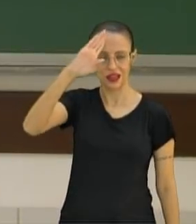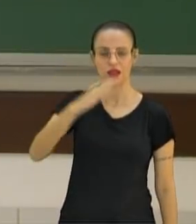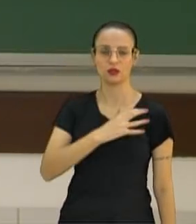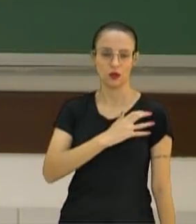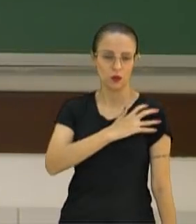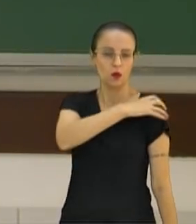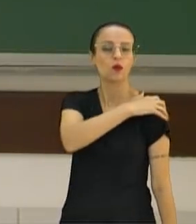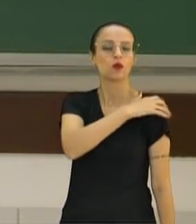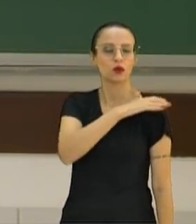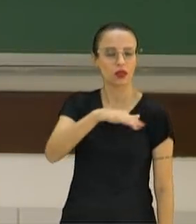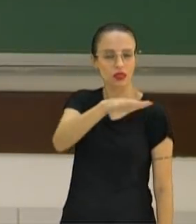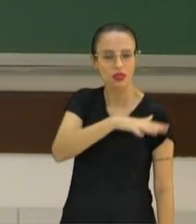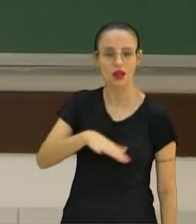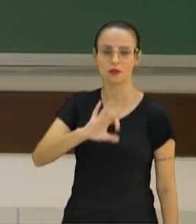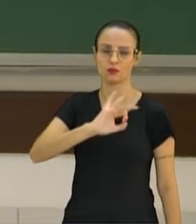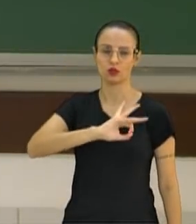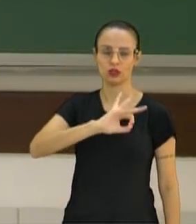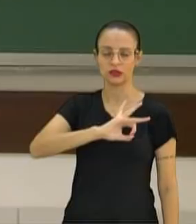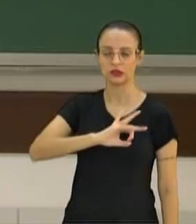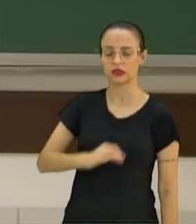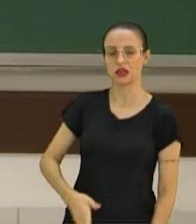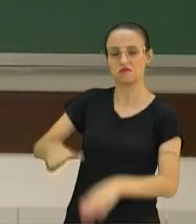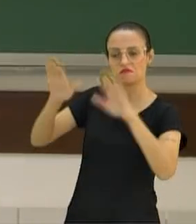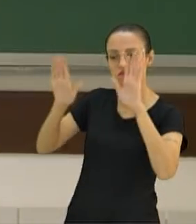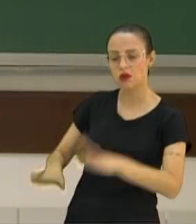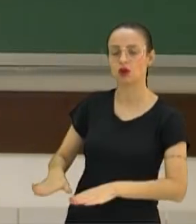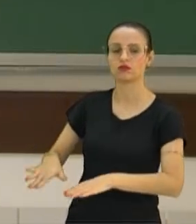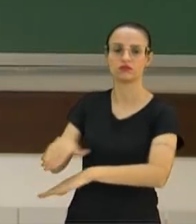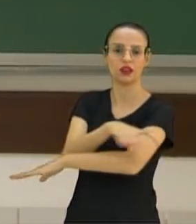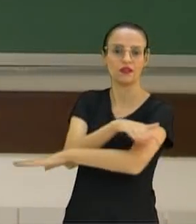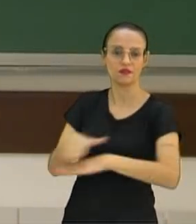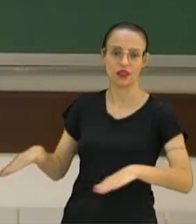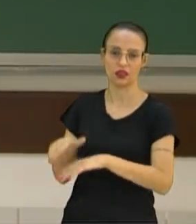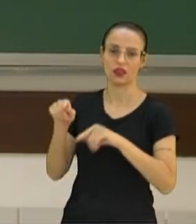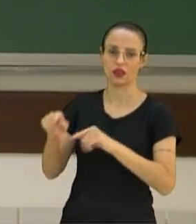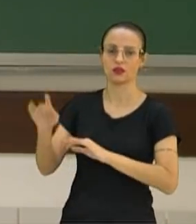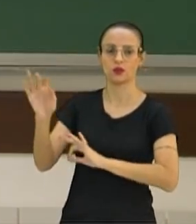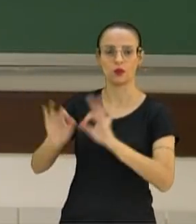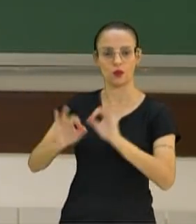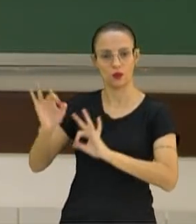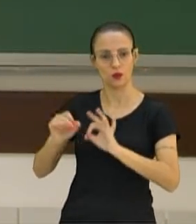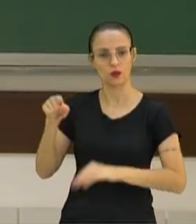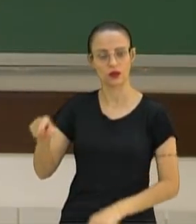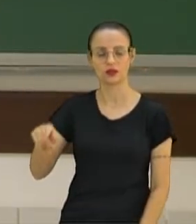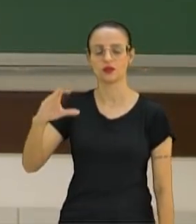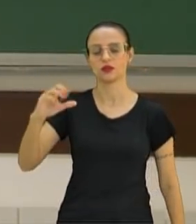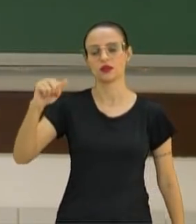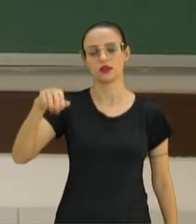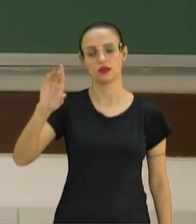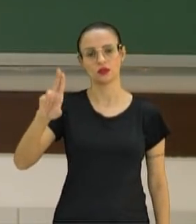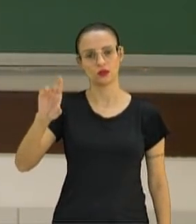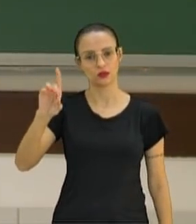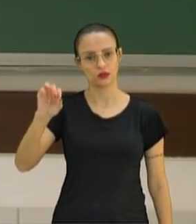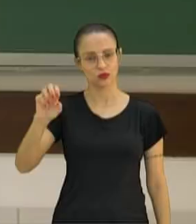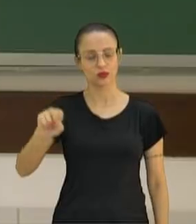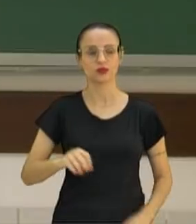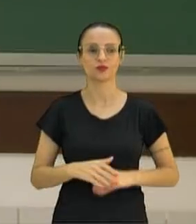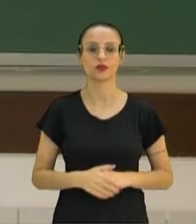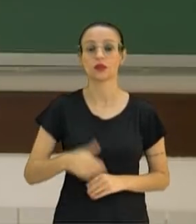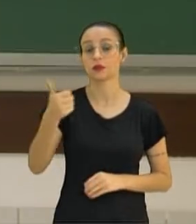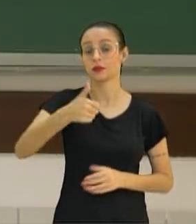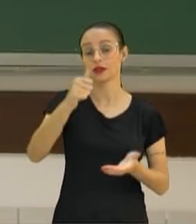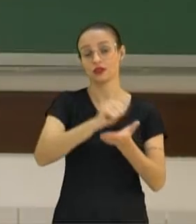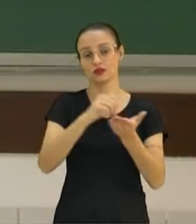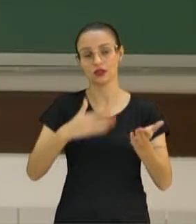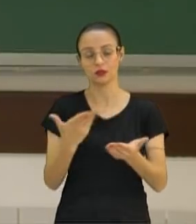coronéis estaduais, pelas polícias locais, colocaram fim a essa organização do Arraial de Canudos. Trago aqui a primeira atividade